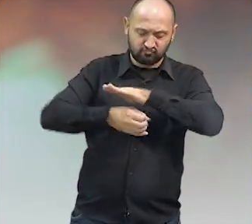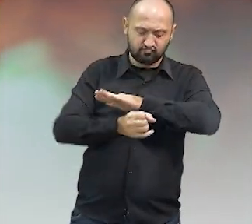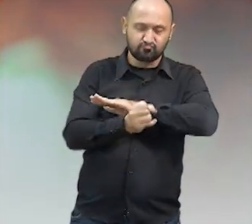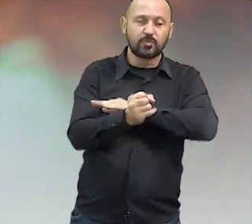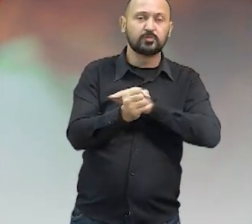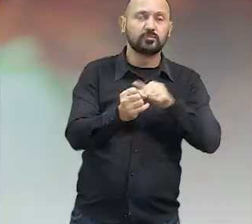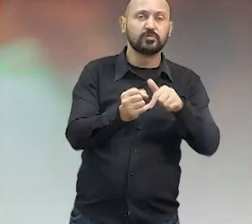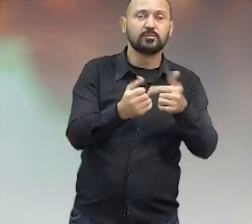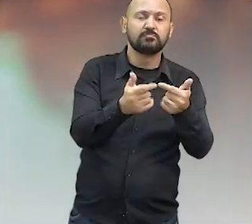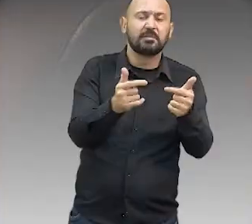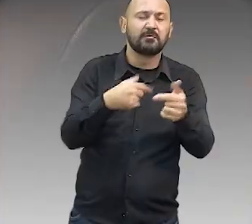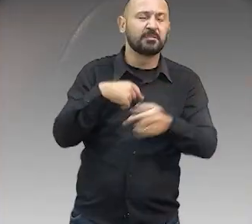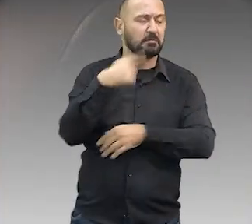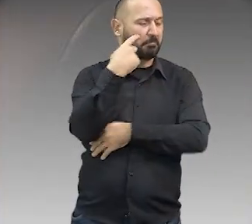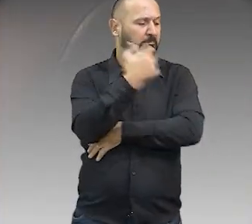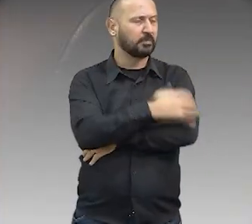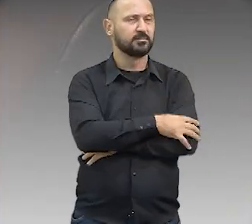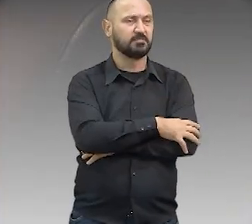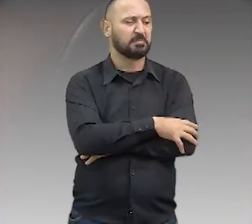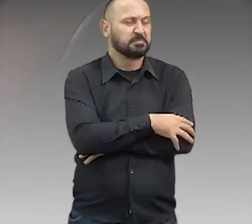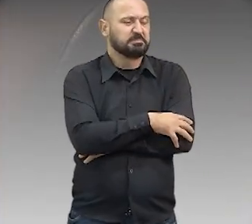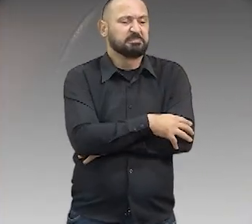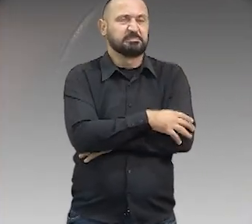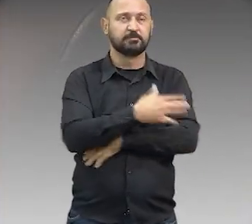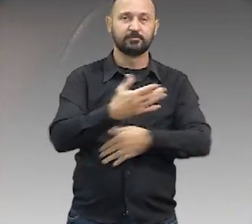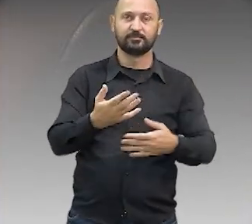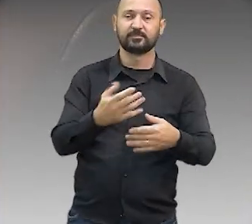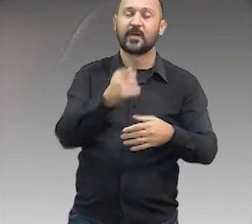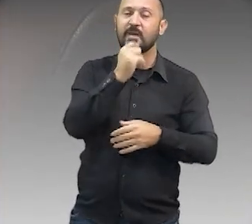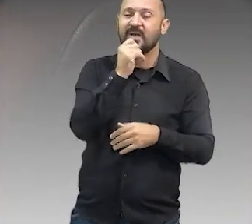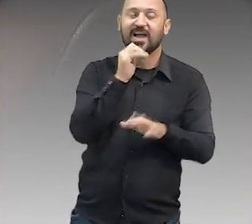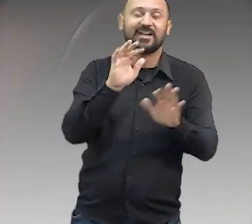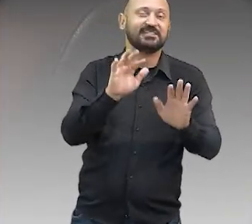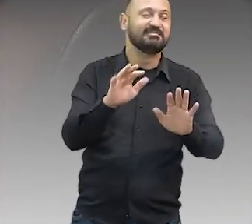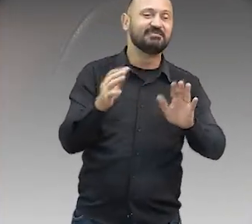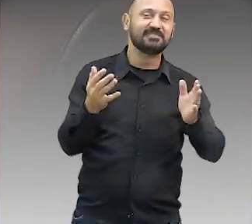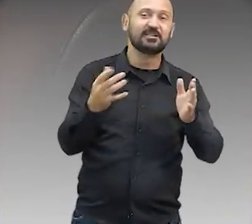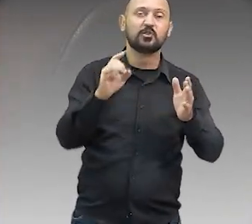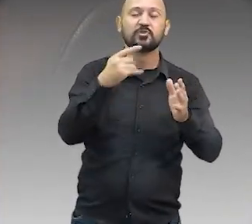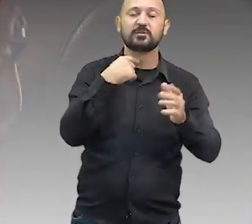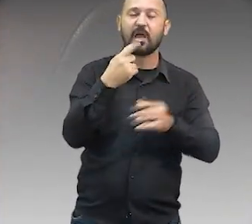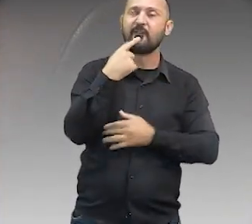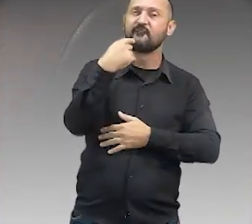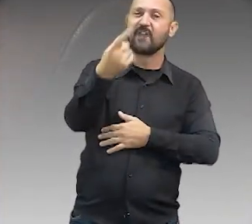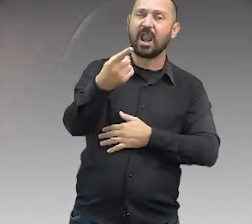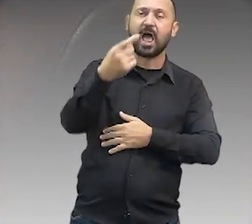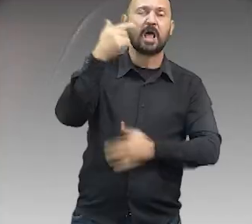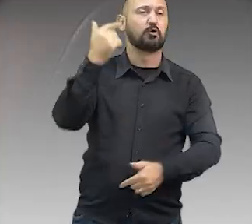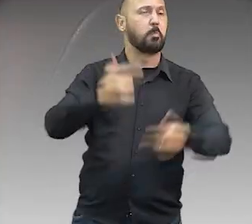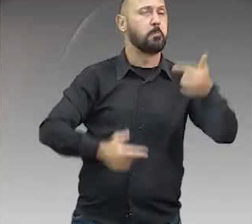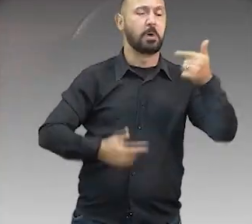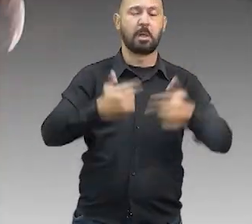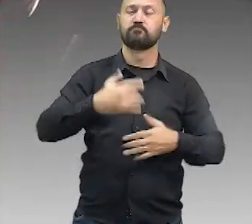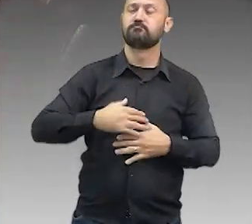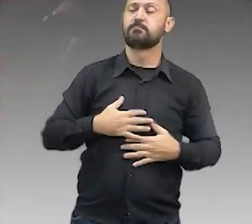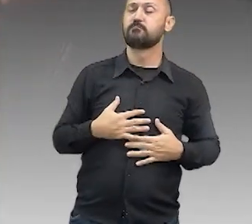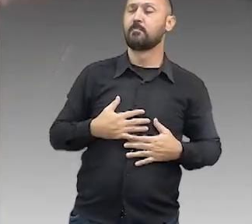Ele não vai se interessar. Não adianta você fazer só o discurso do político, se